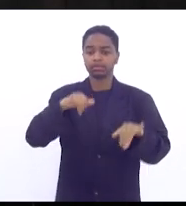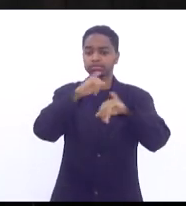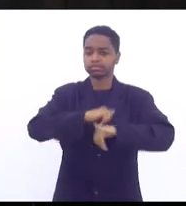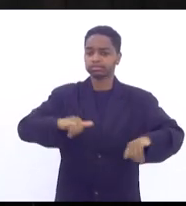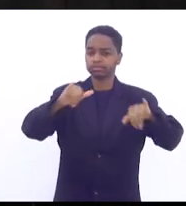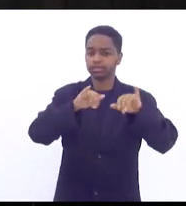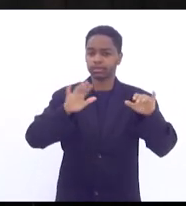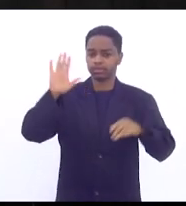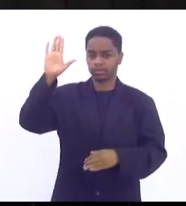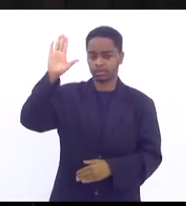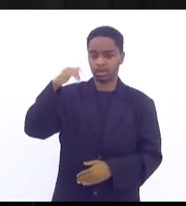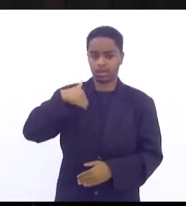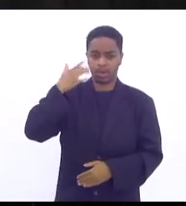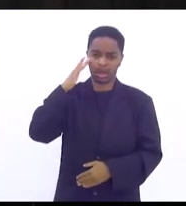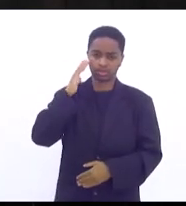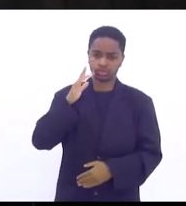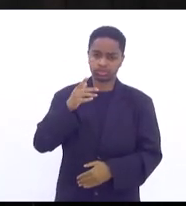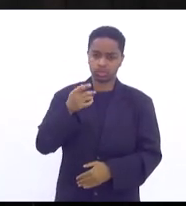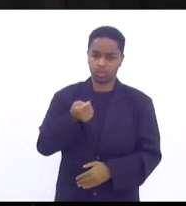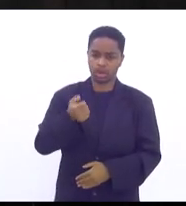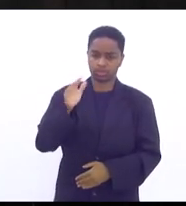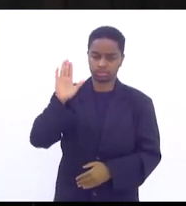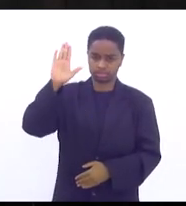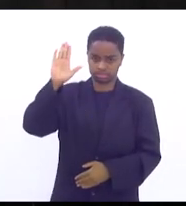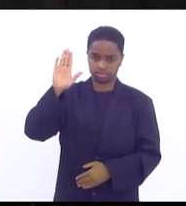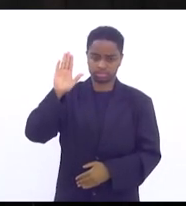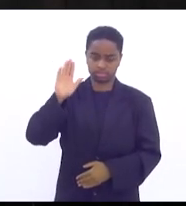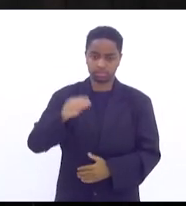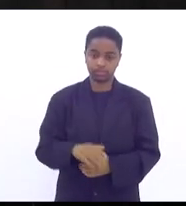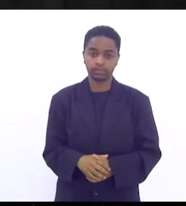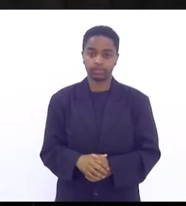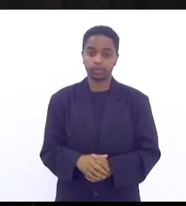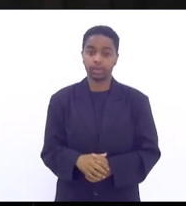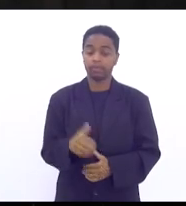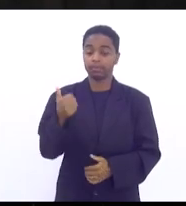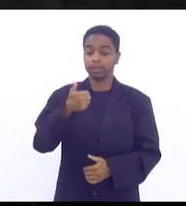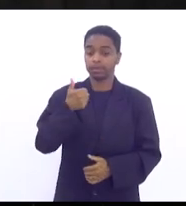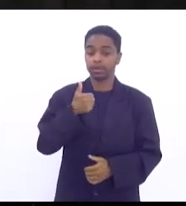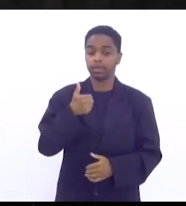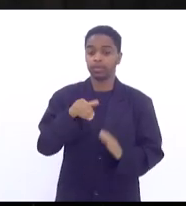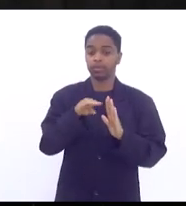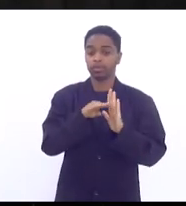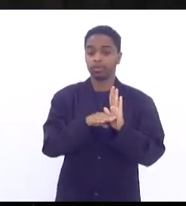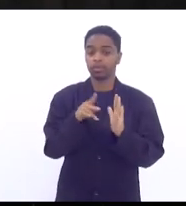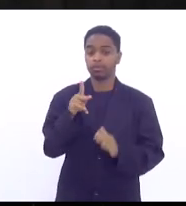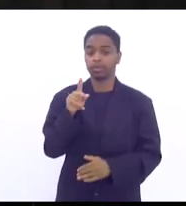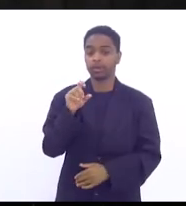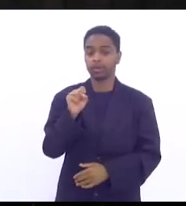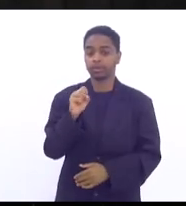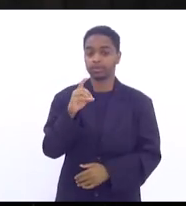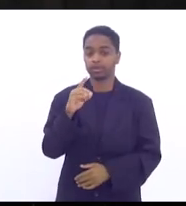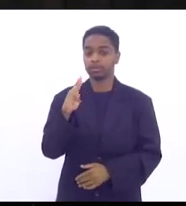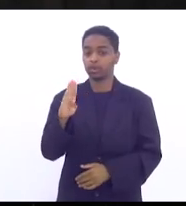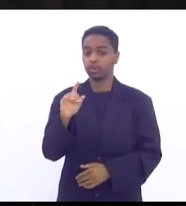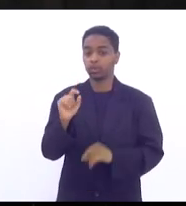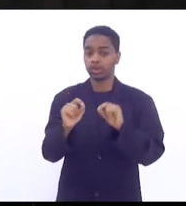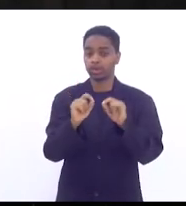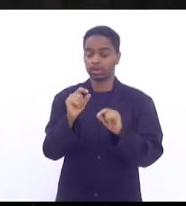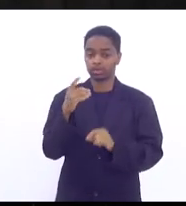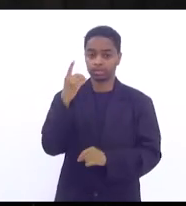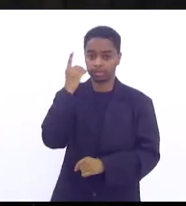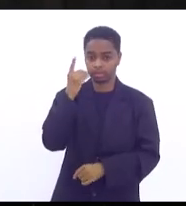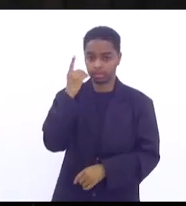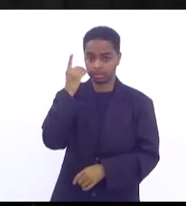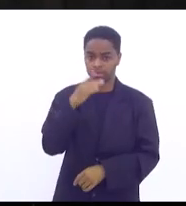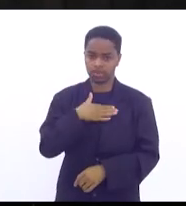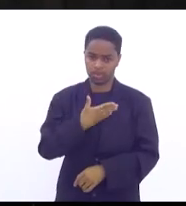acho que ele era candidato à reeleição, que o primeiro programa do PSDB era o deputado,